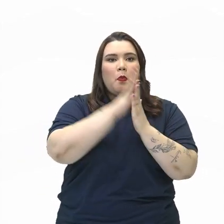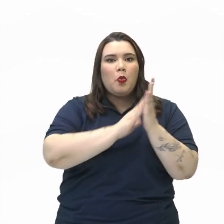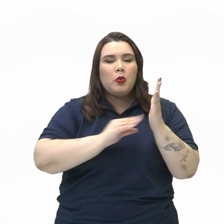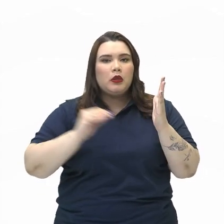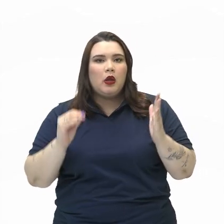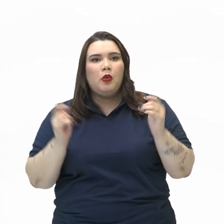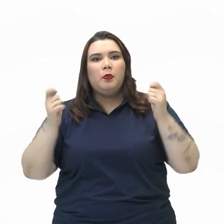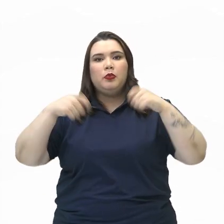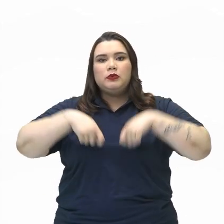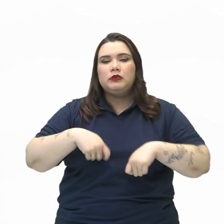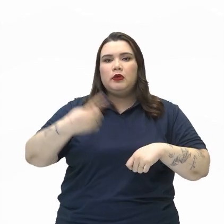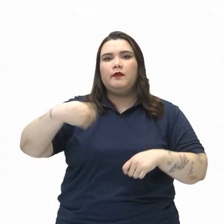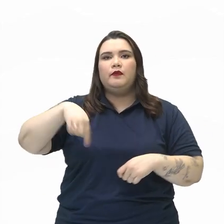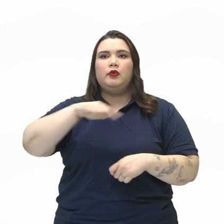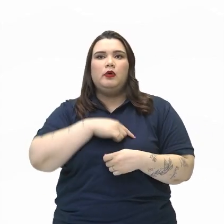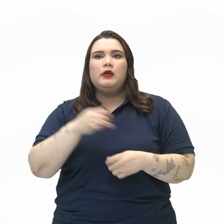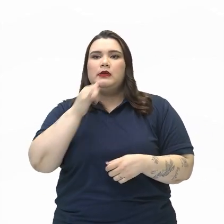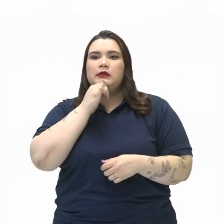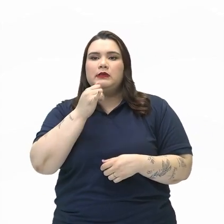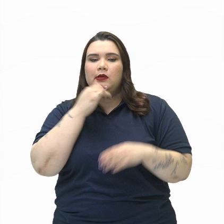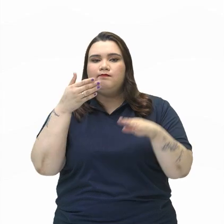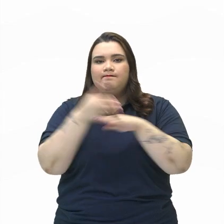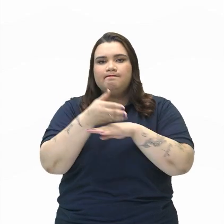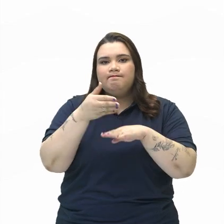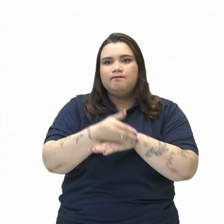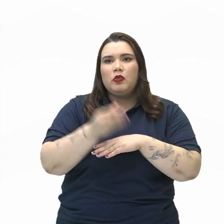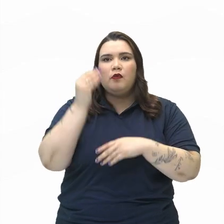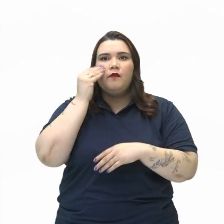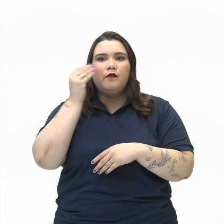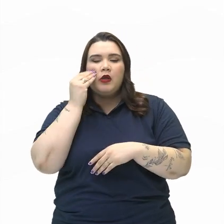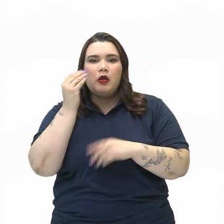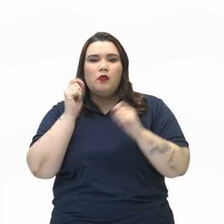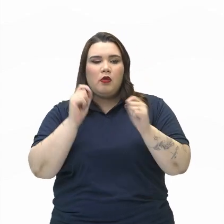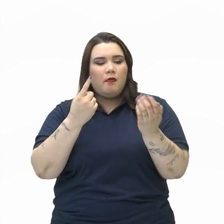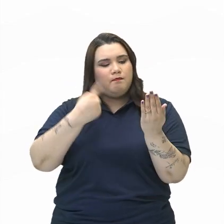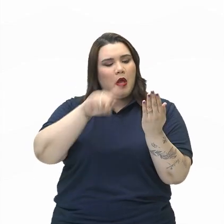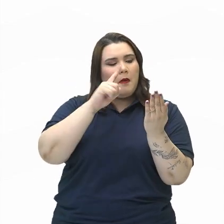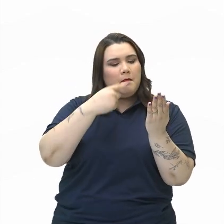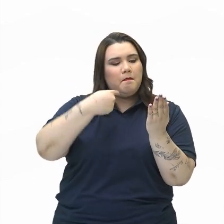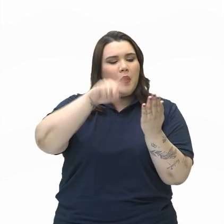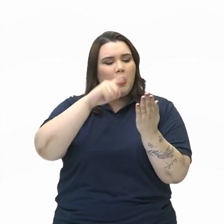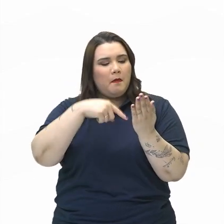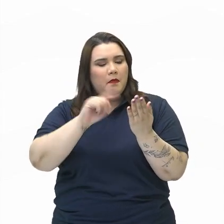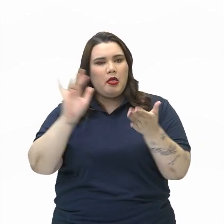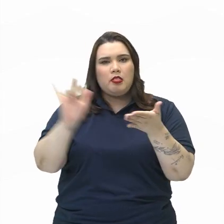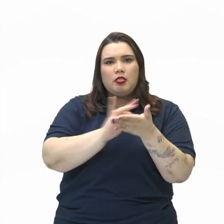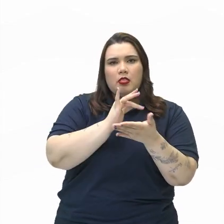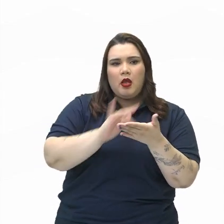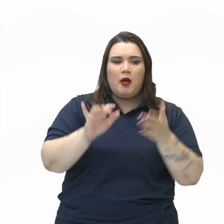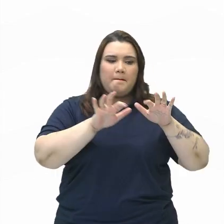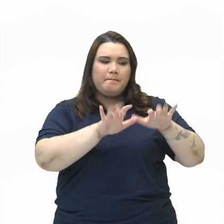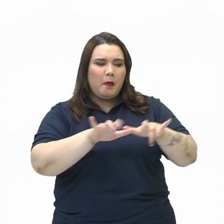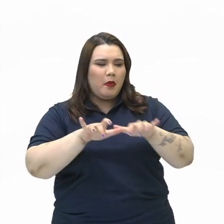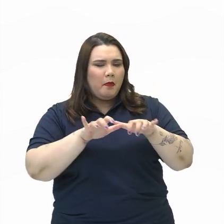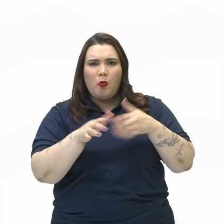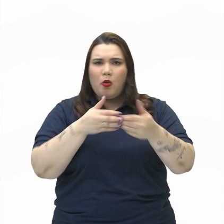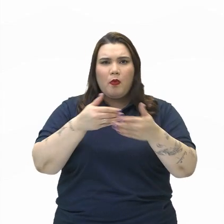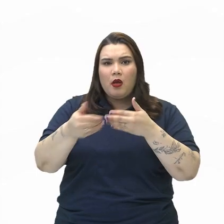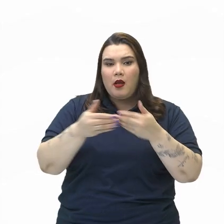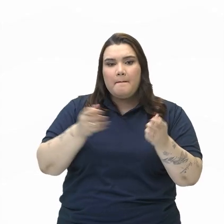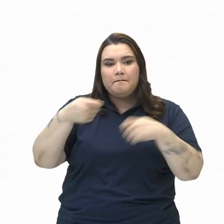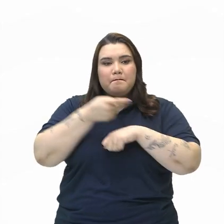acessível, aonde a gente pode acessar ali na palma da mão, né, o nosso celular, o nosso tablet, o computador, alguma coisa,